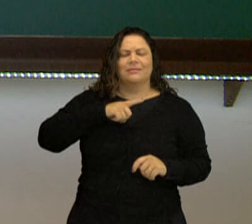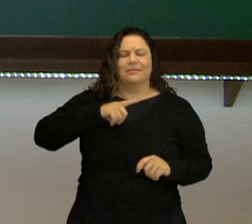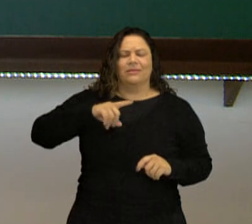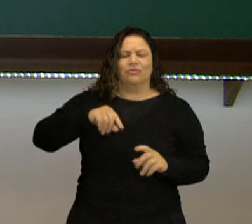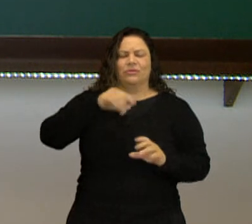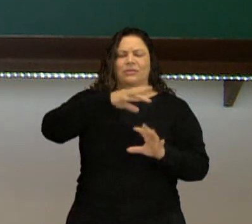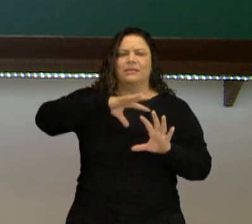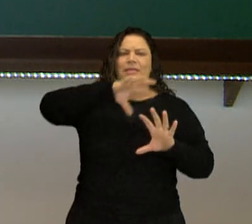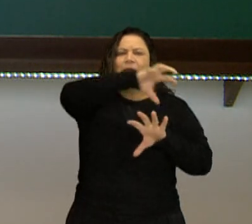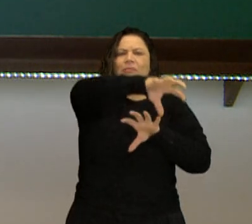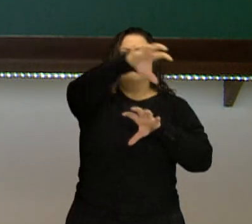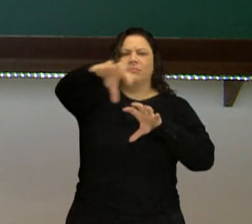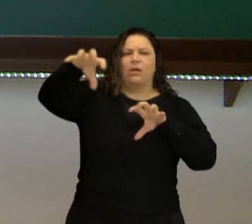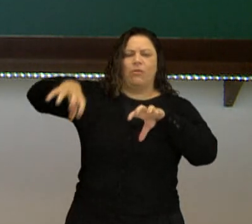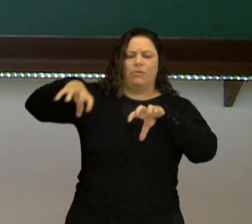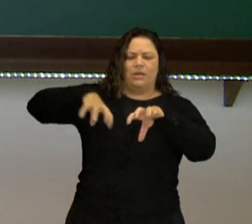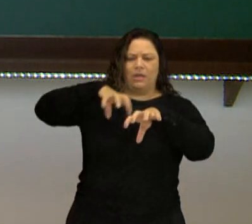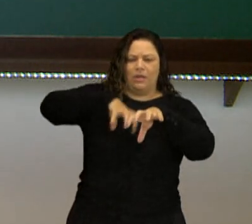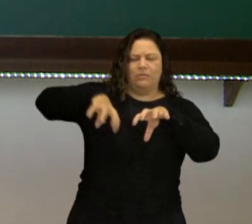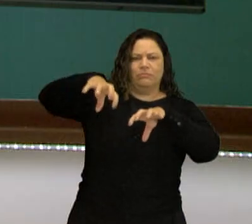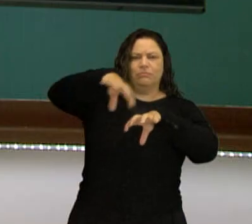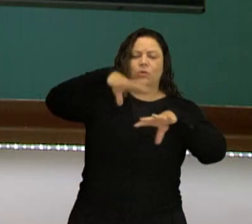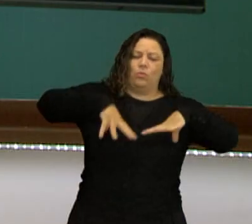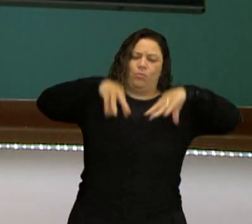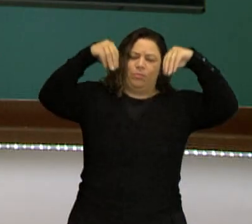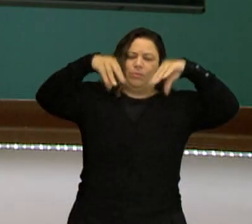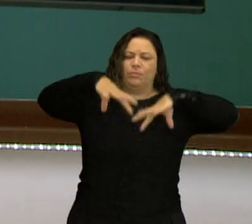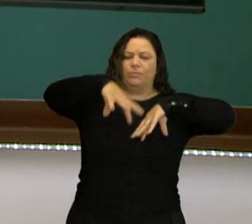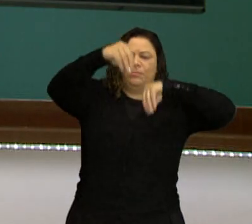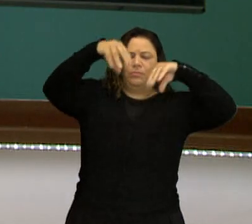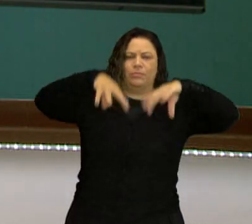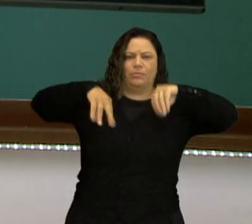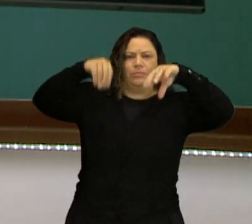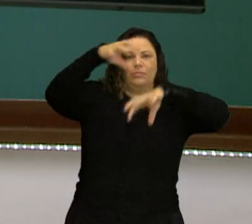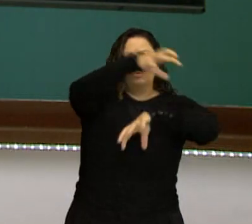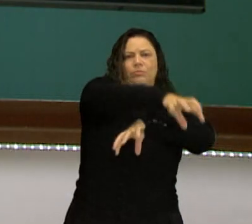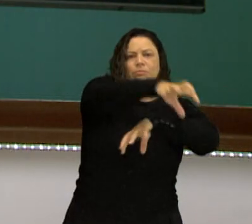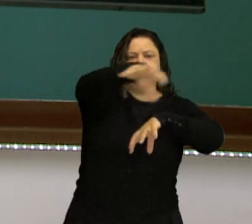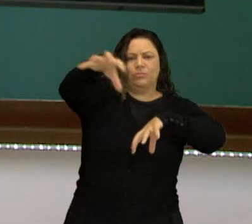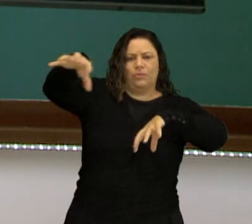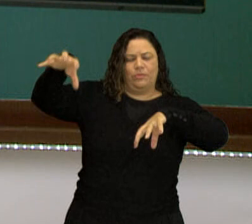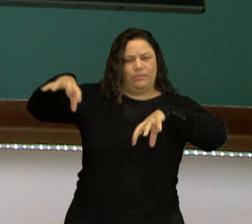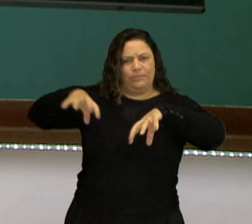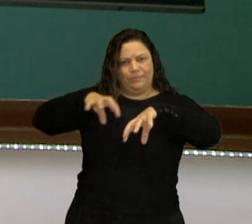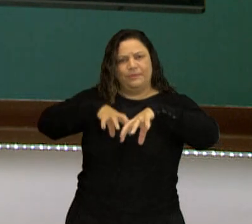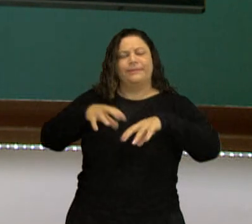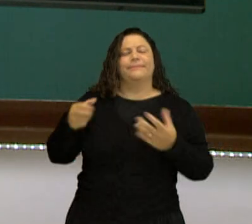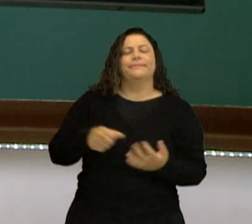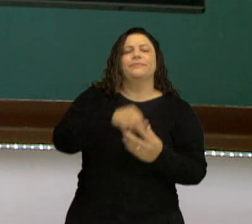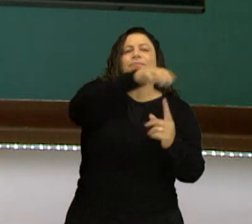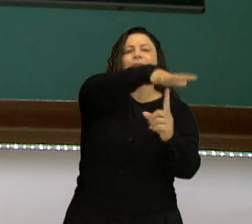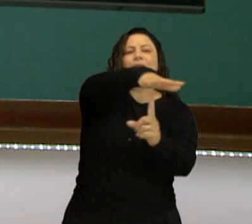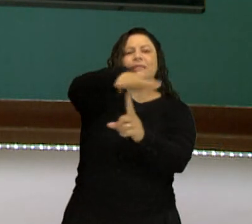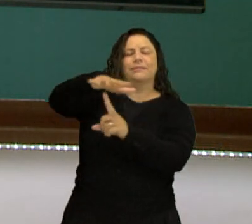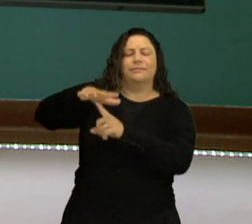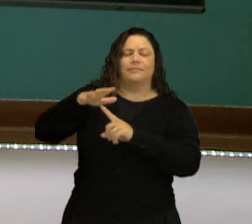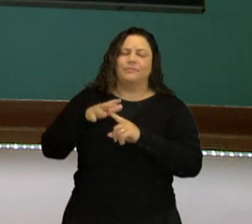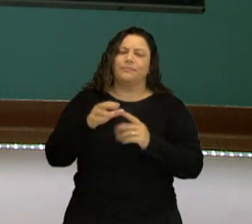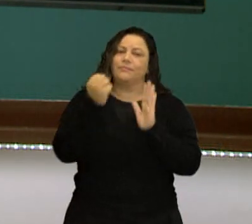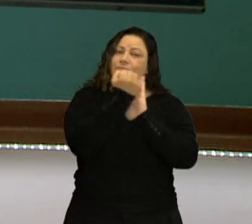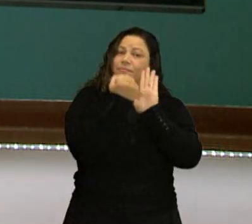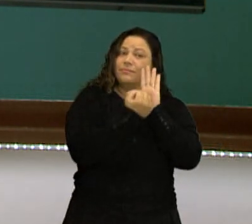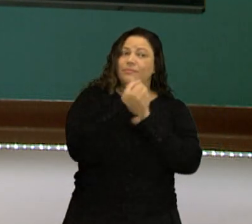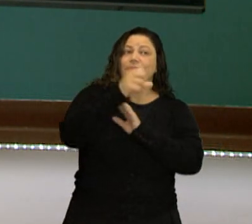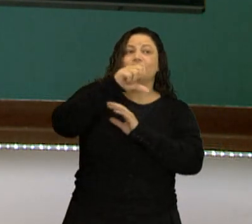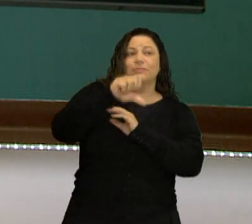do castelo. Então, essa agricultura ela vai se desenvolver, ela vai se intensificar entre os séculos IX e os